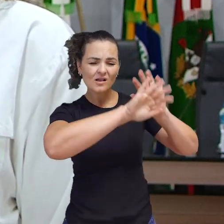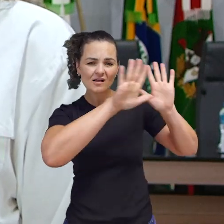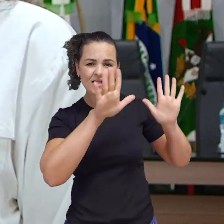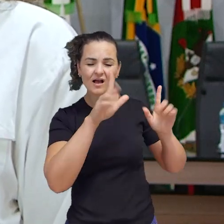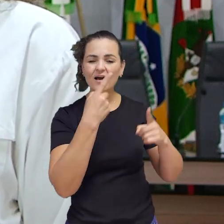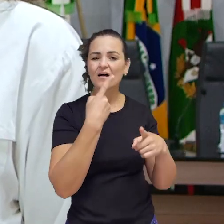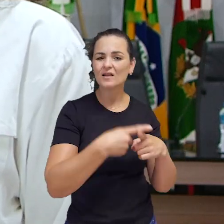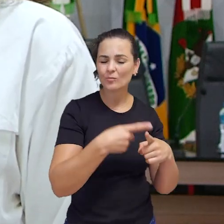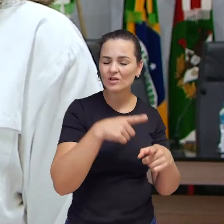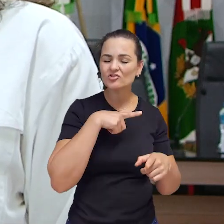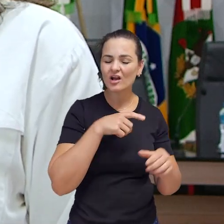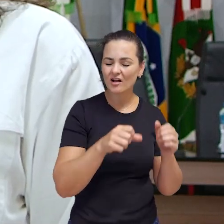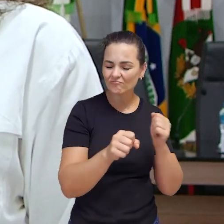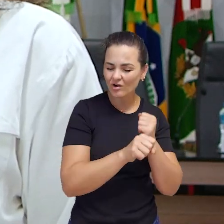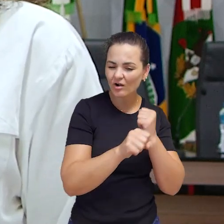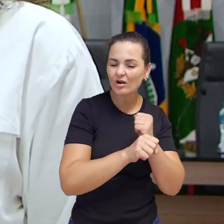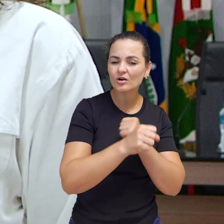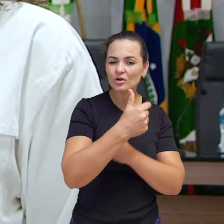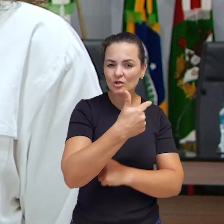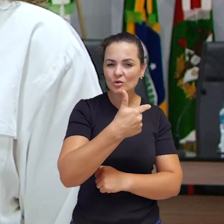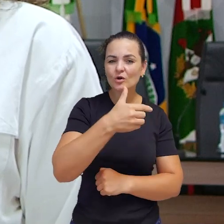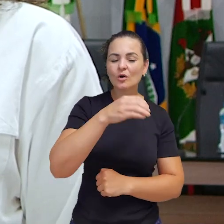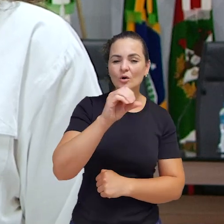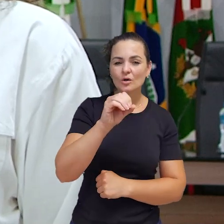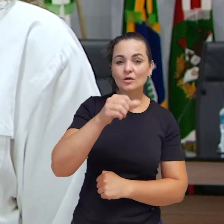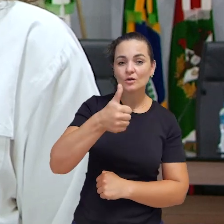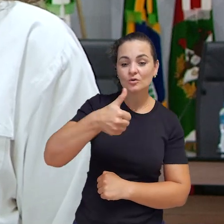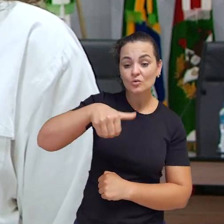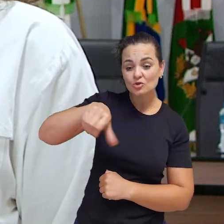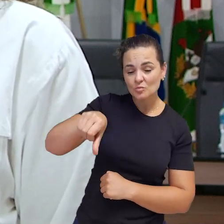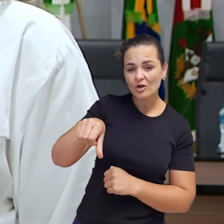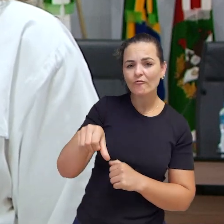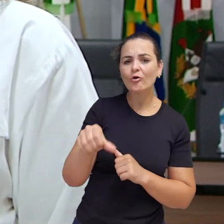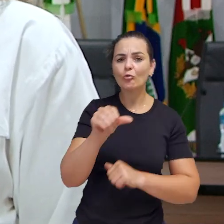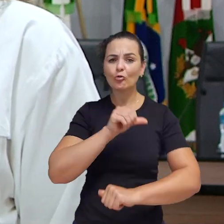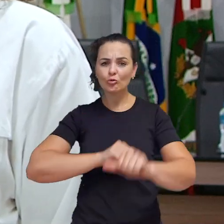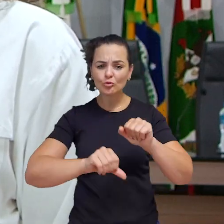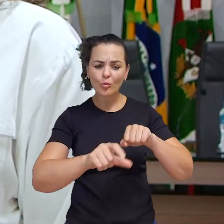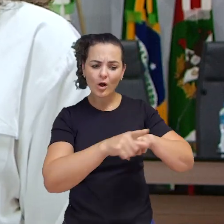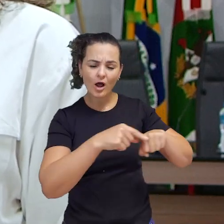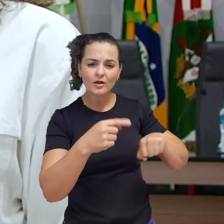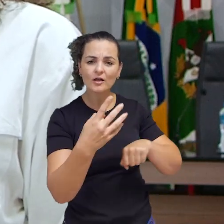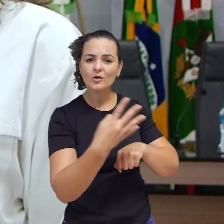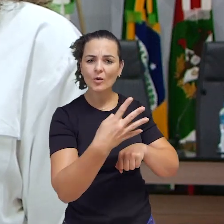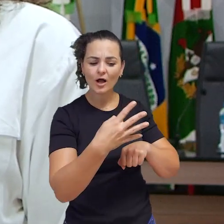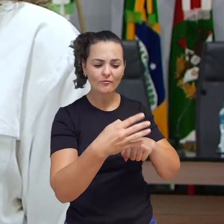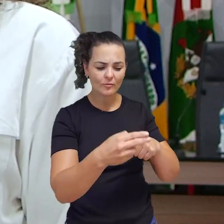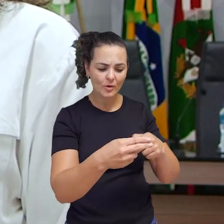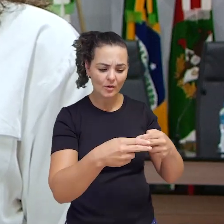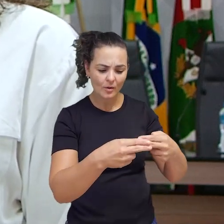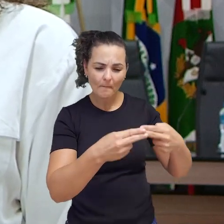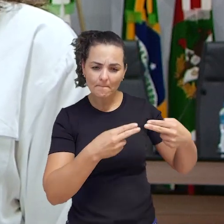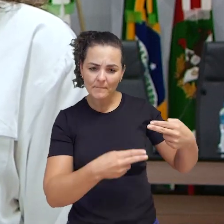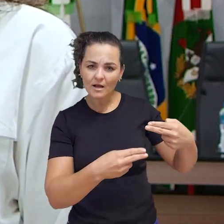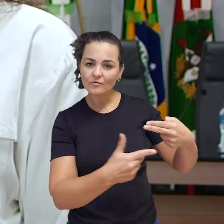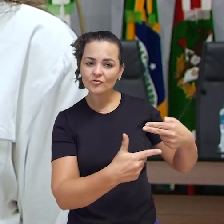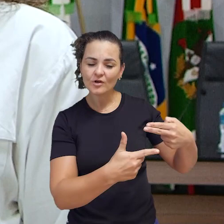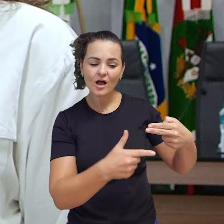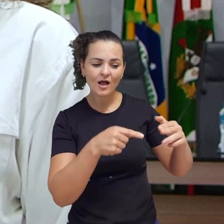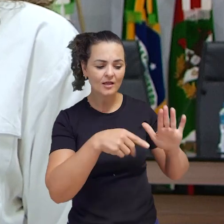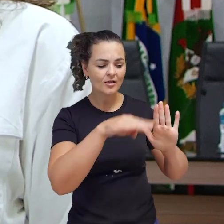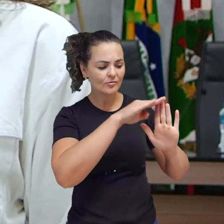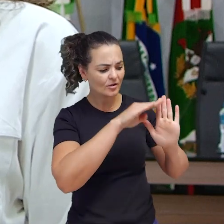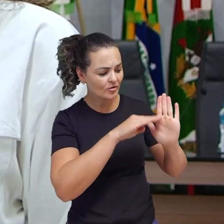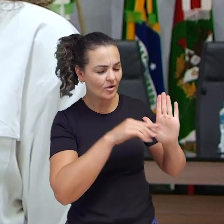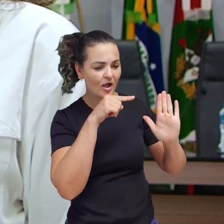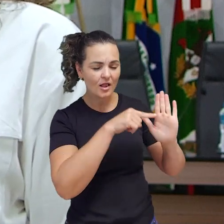isto Claro na lei porque Nesta mesma lei houve uma alteração em 2019 no artigo 4º no parágrafo segundo